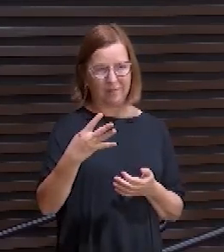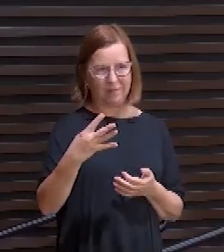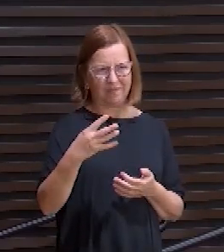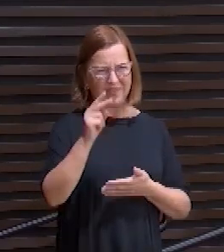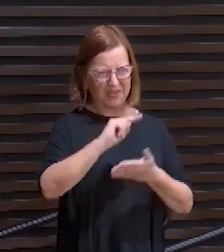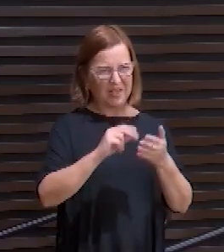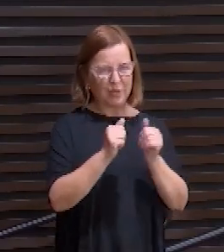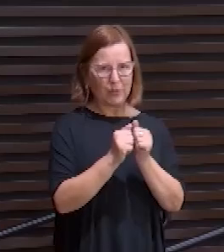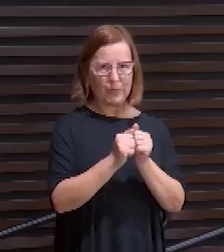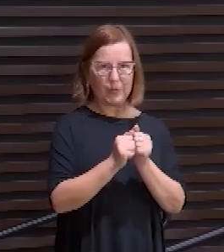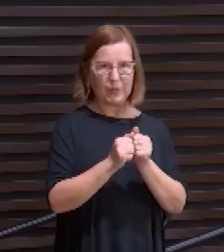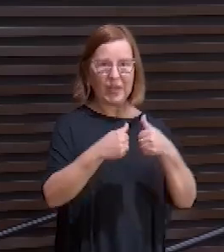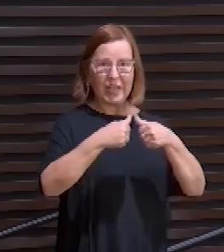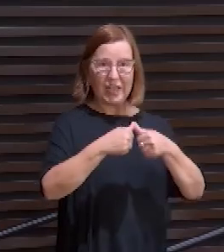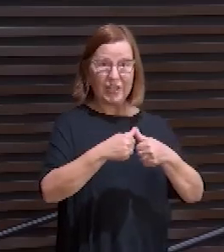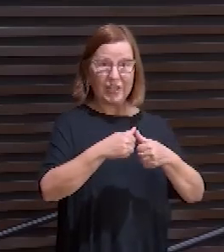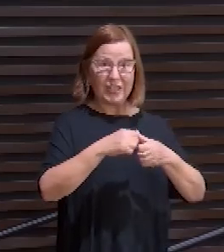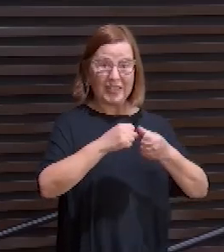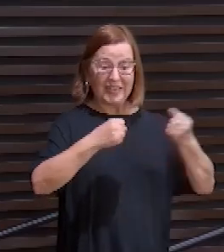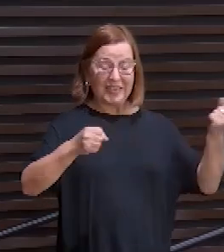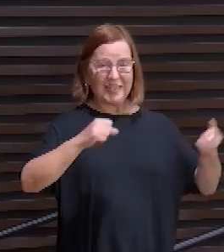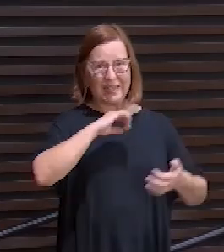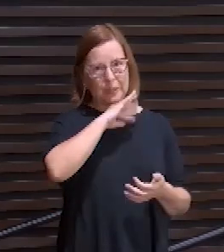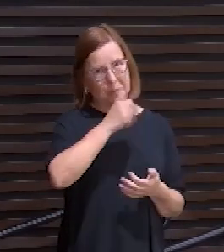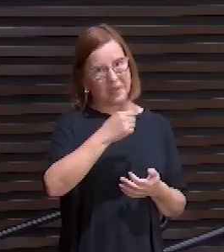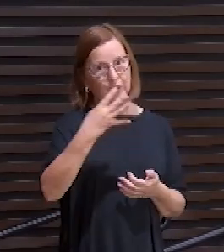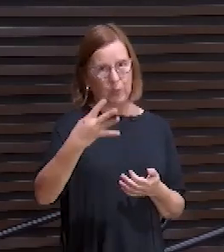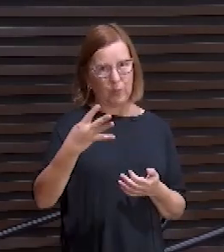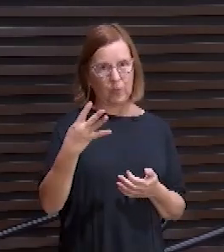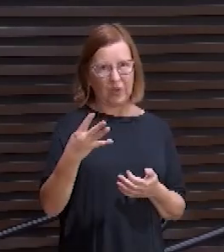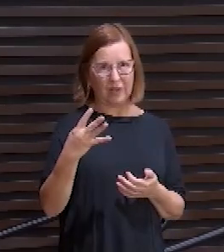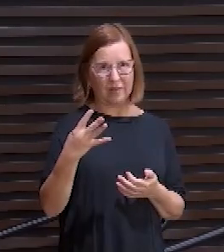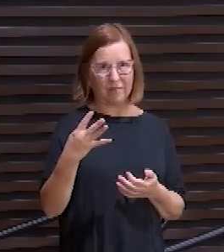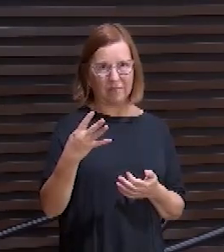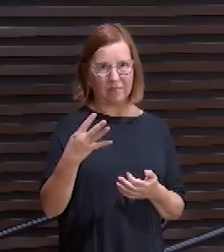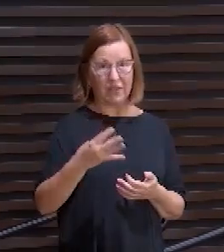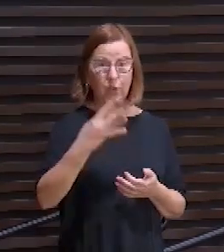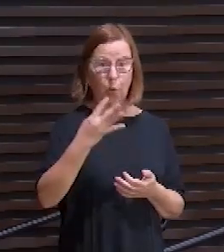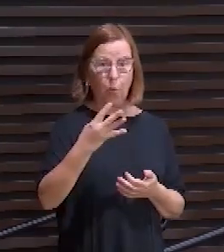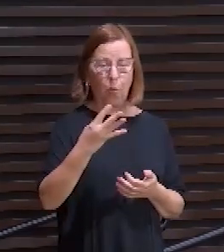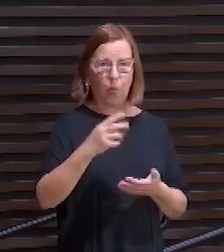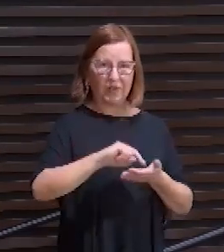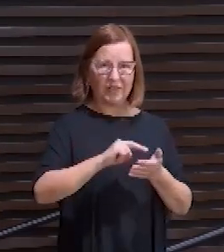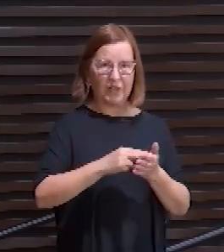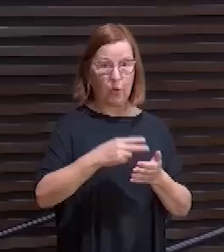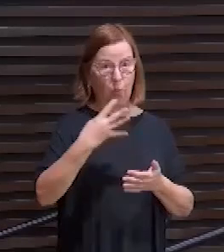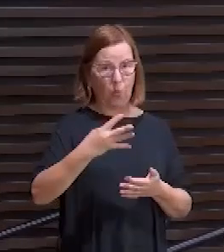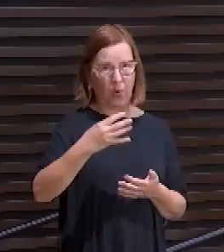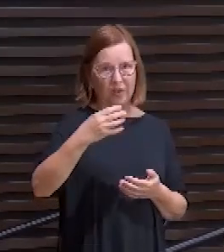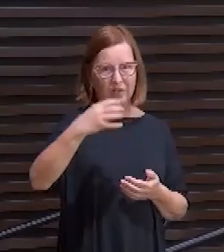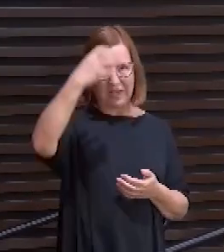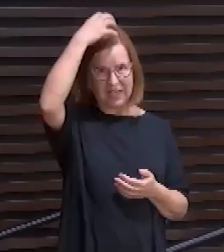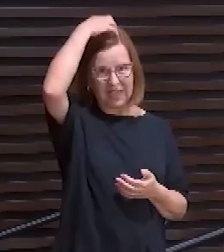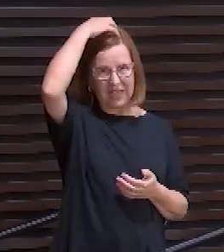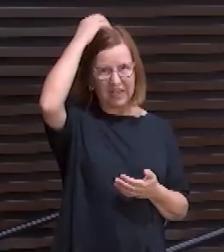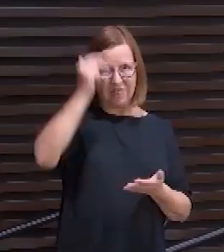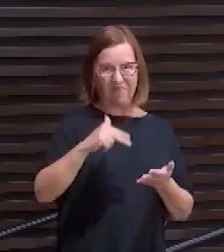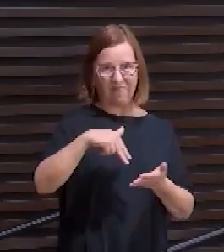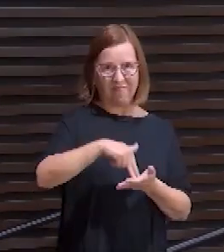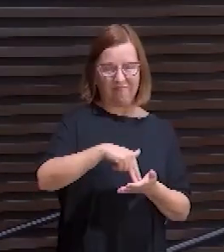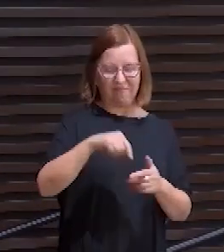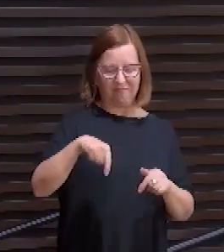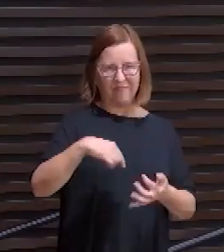irmãos? Estes grandes animais que são 4, são 4 reis que se levantarão